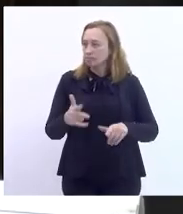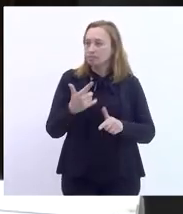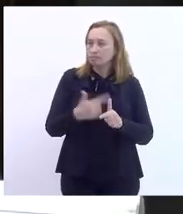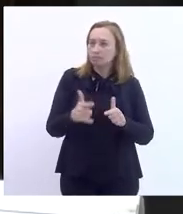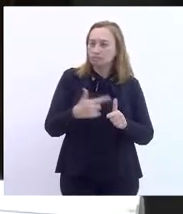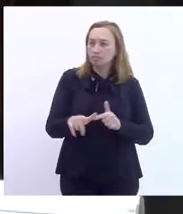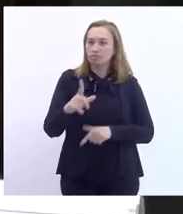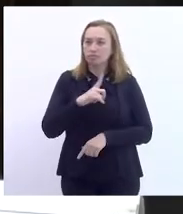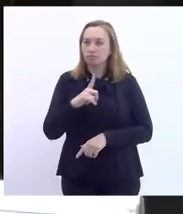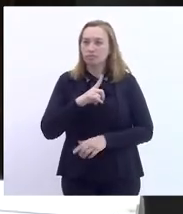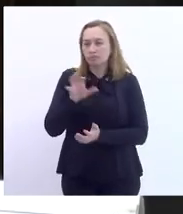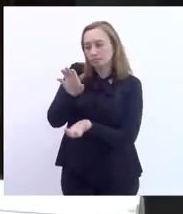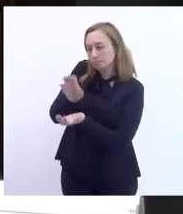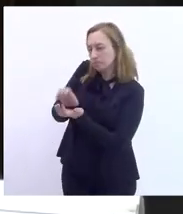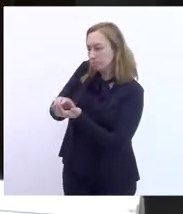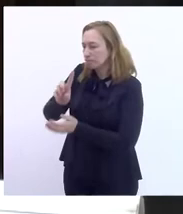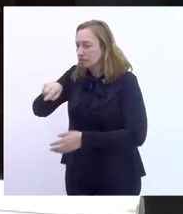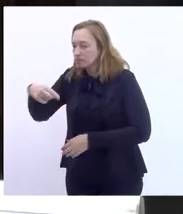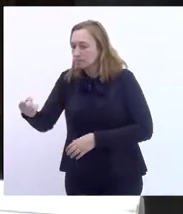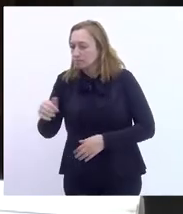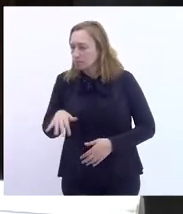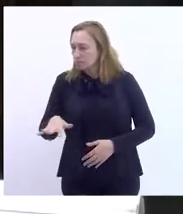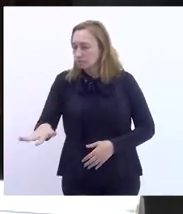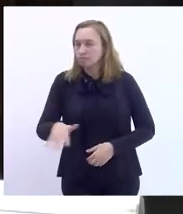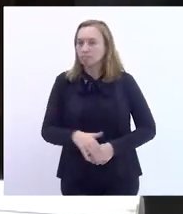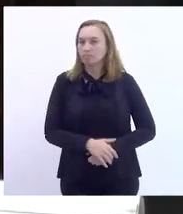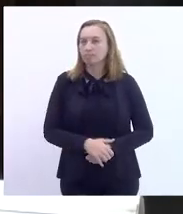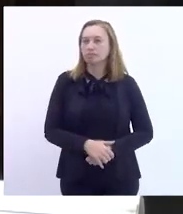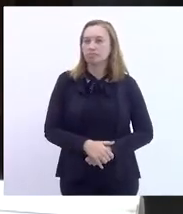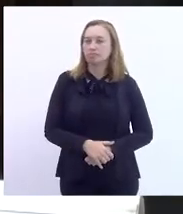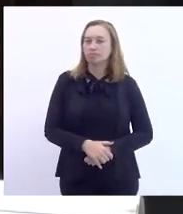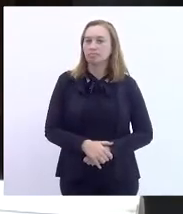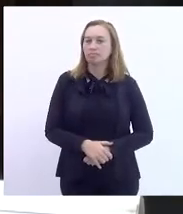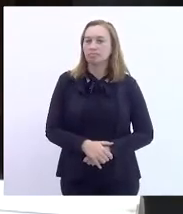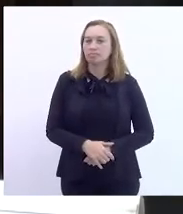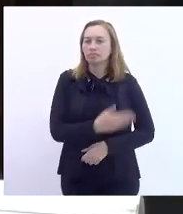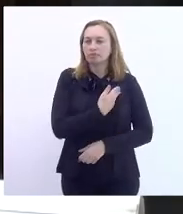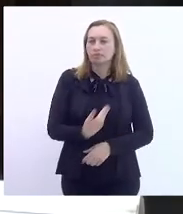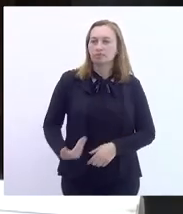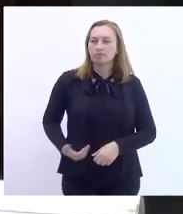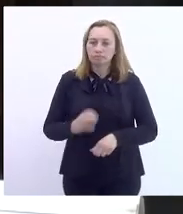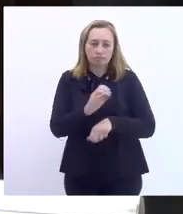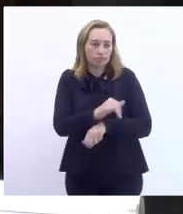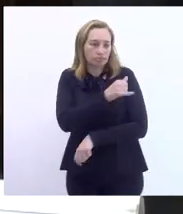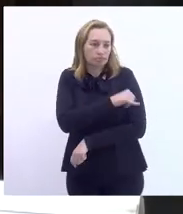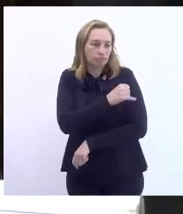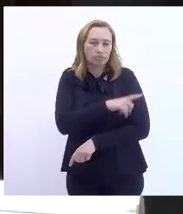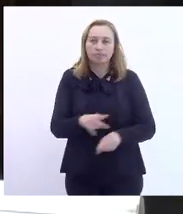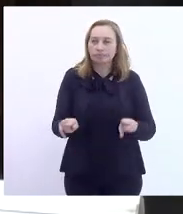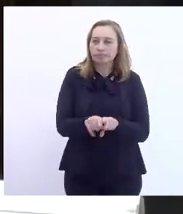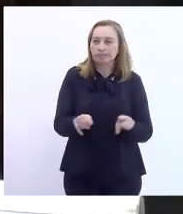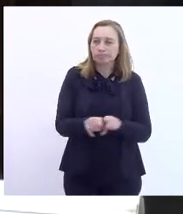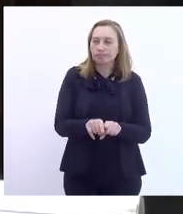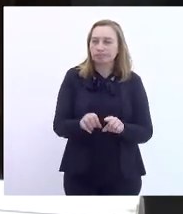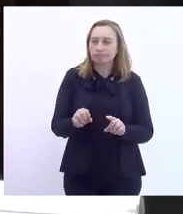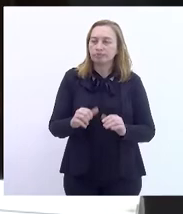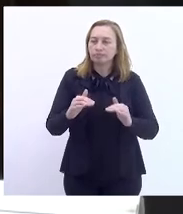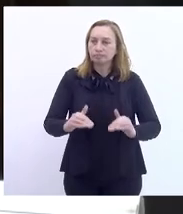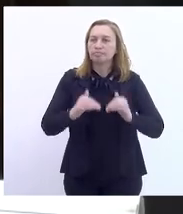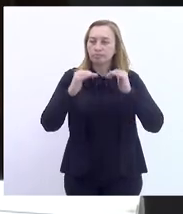não são Jacarezinho mas em outras comunidades é o o estado do Rio de Janeiro também através da nossa